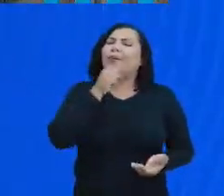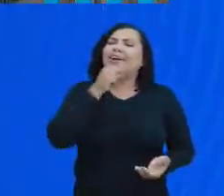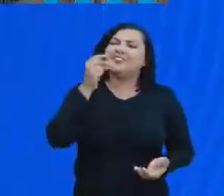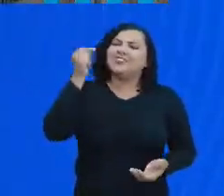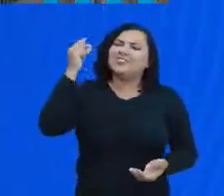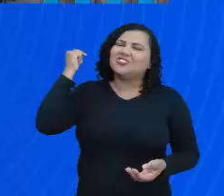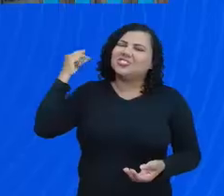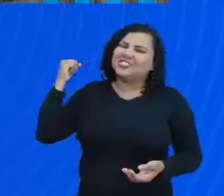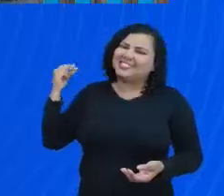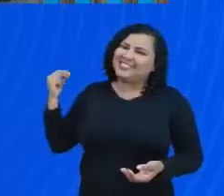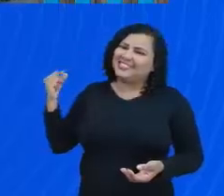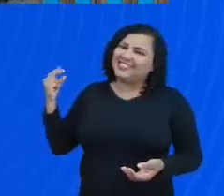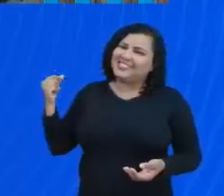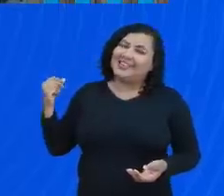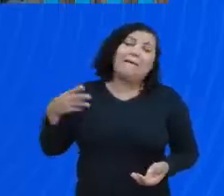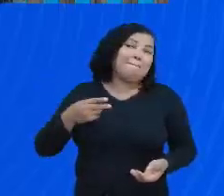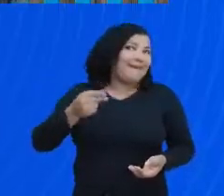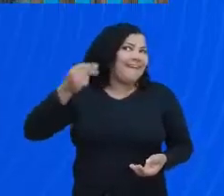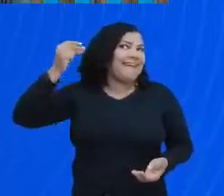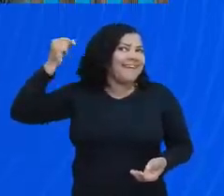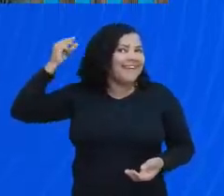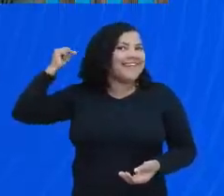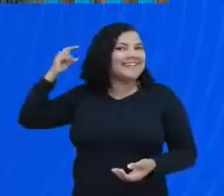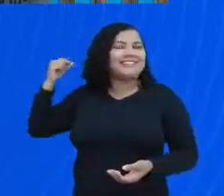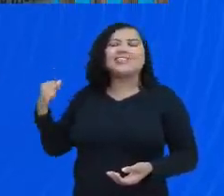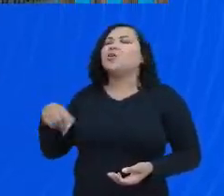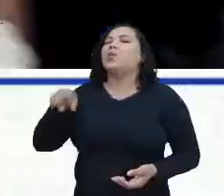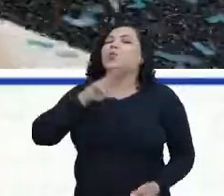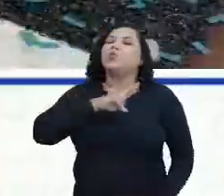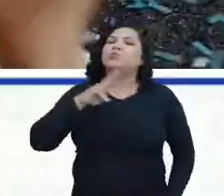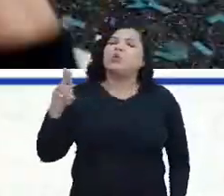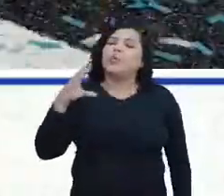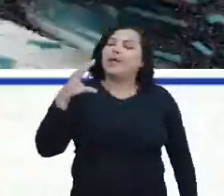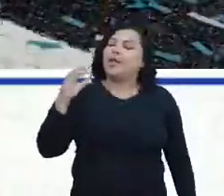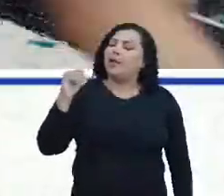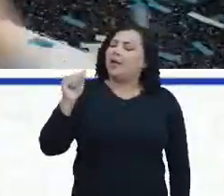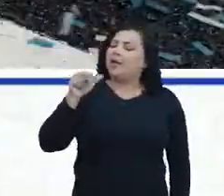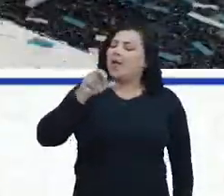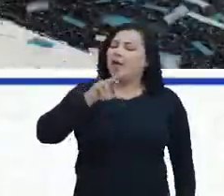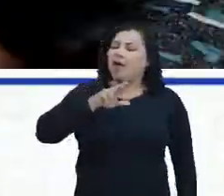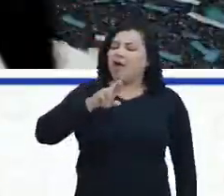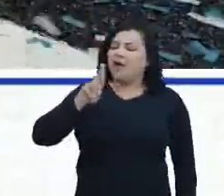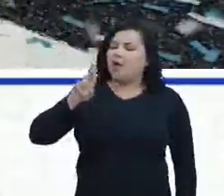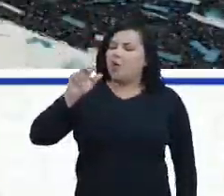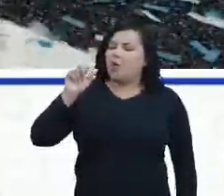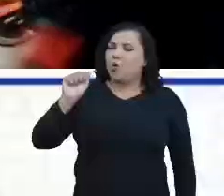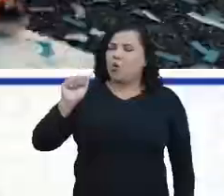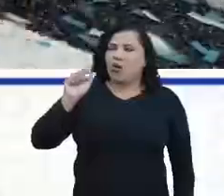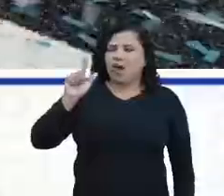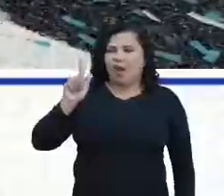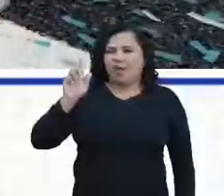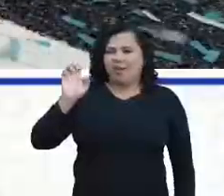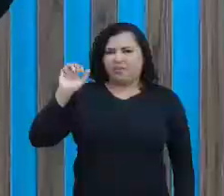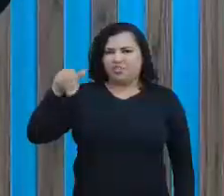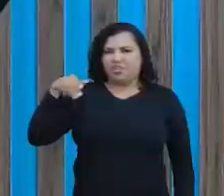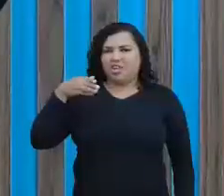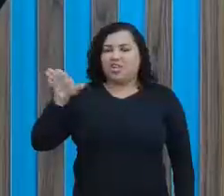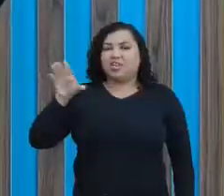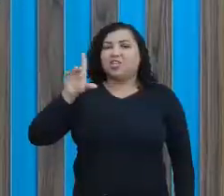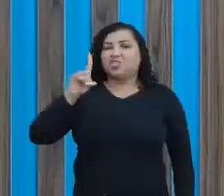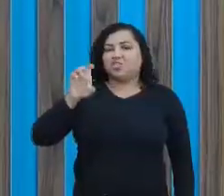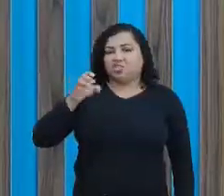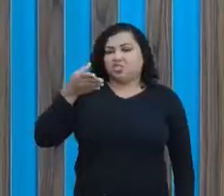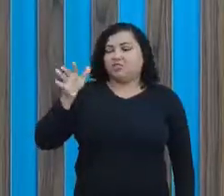antigo, né? Um pouco antigo não, bem antigo. Chama Carruagens de Fogo. Uma história linda, viu, gente? Vale a pena assistir esse